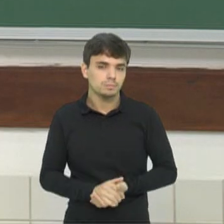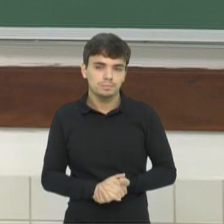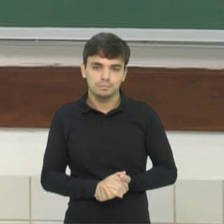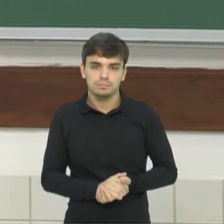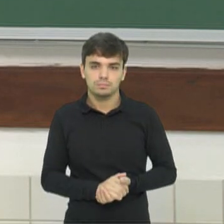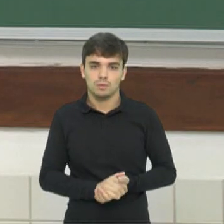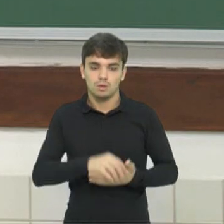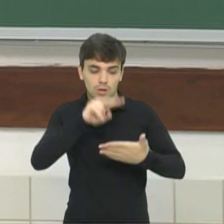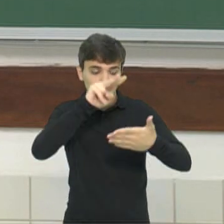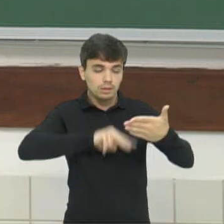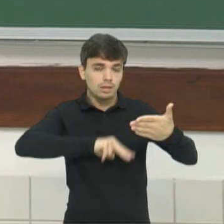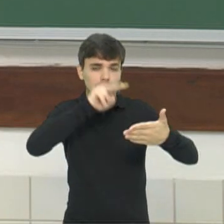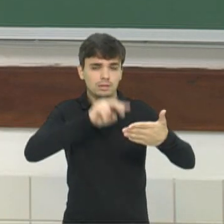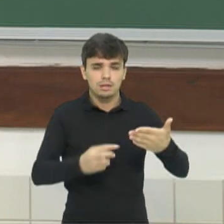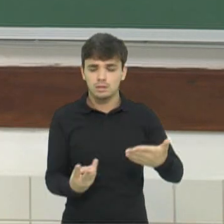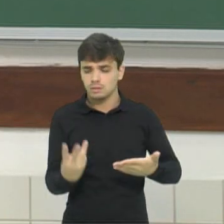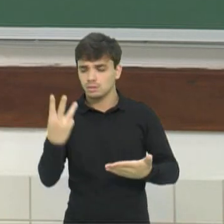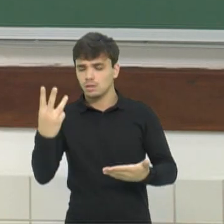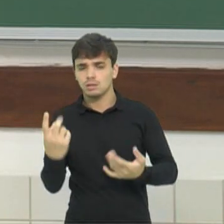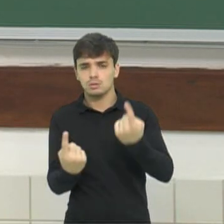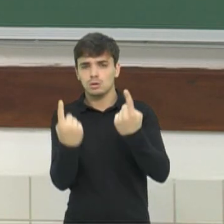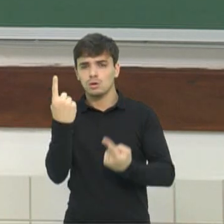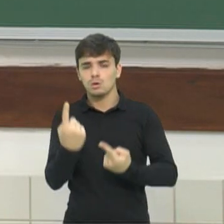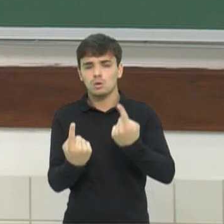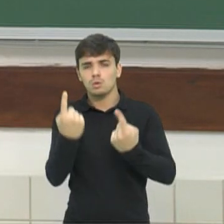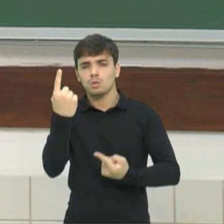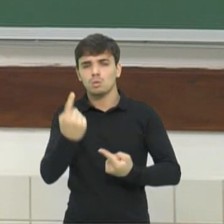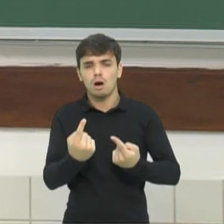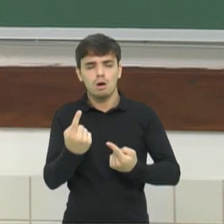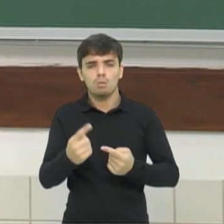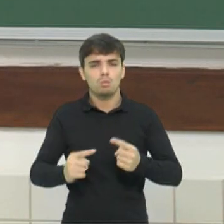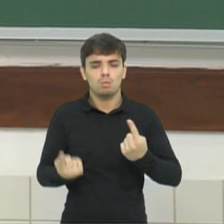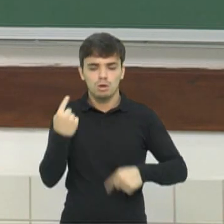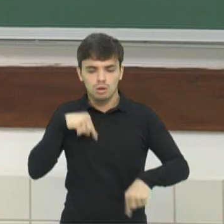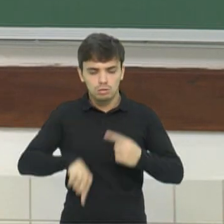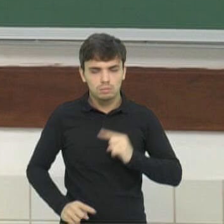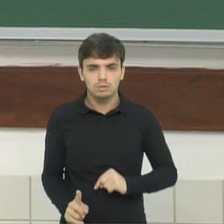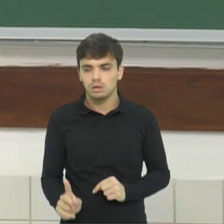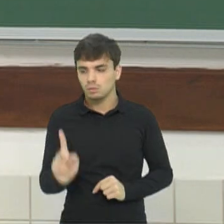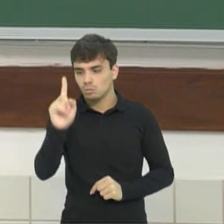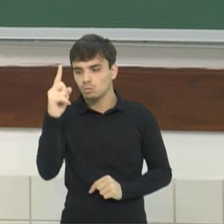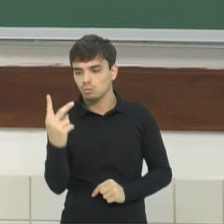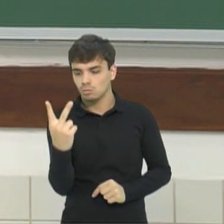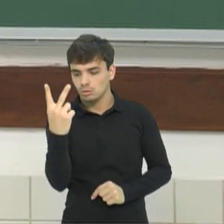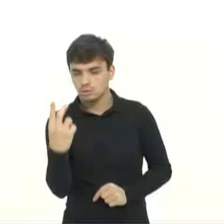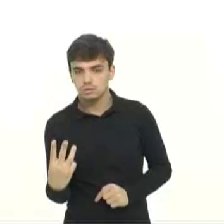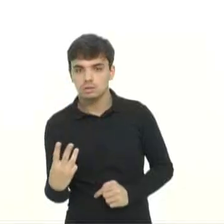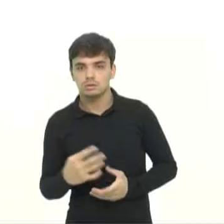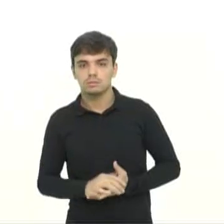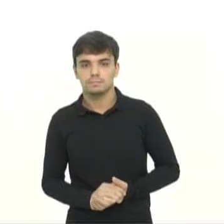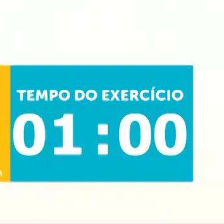3 curvas ali e me digam que organismo que pode pertencer à curva 1, à curva 2 e à curva 3.